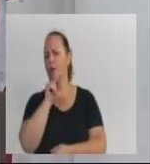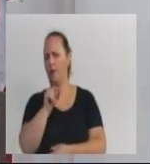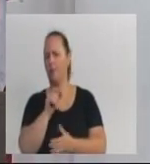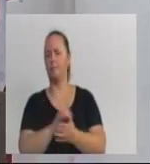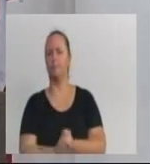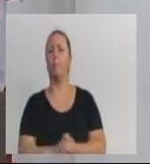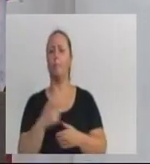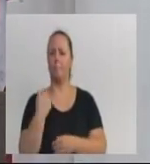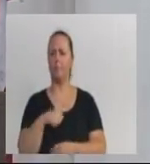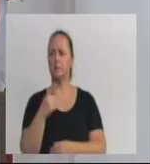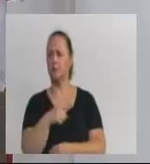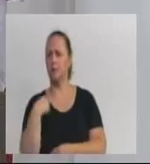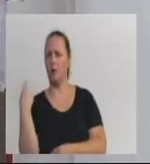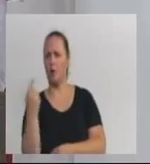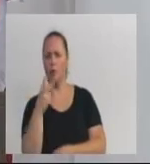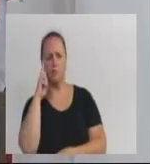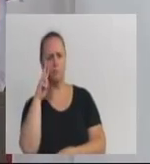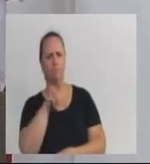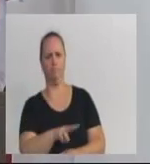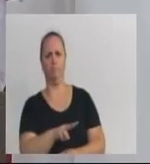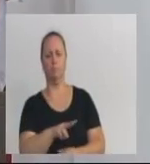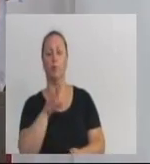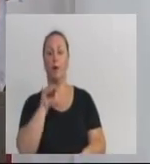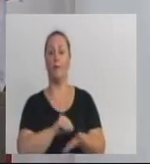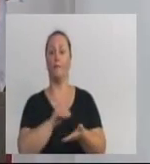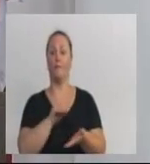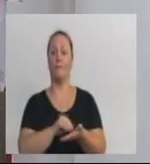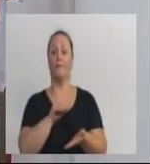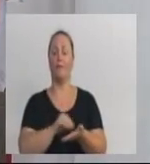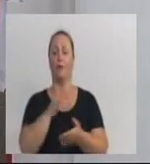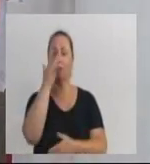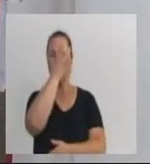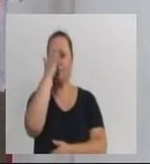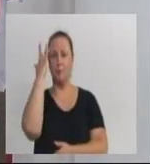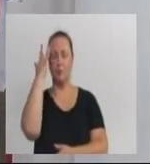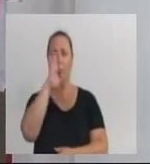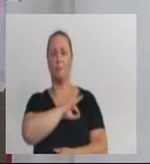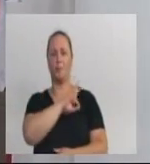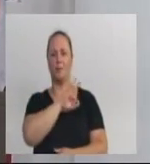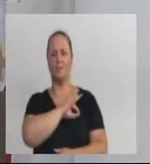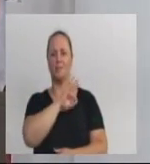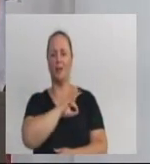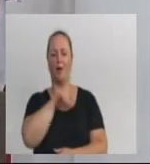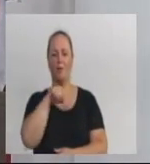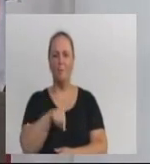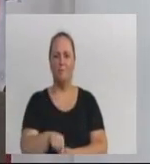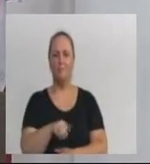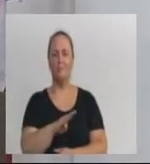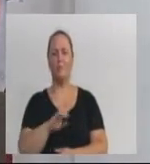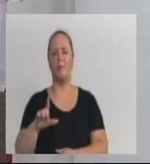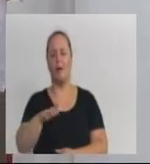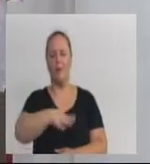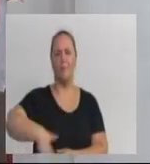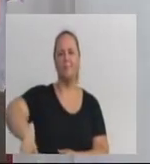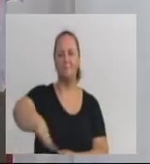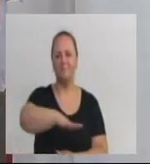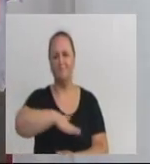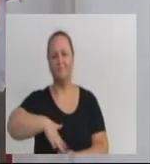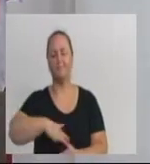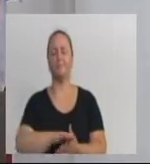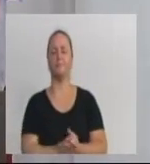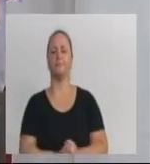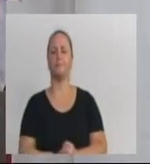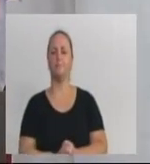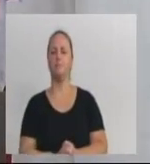que faltam policiais, falta efetivo para a Polícia Civil aqui do Vale do Itajaí. Delegado